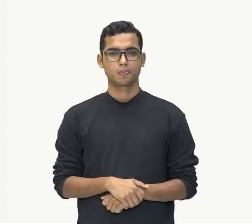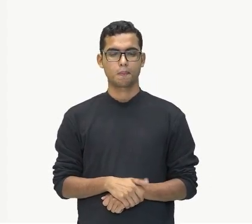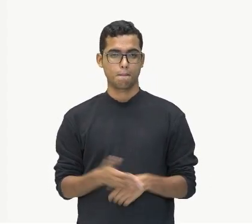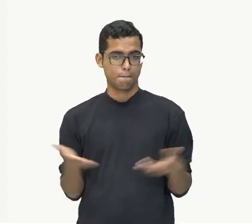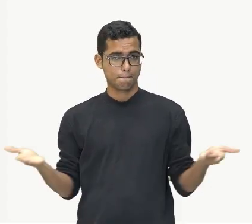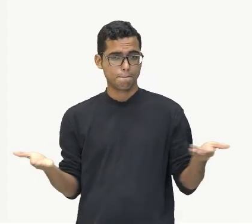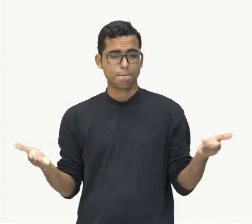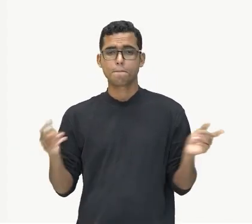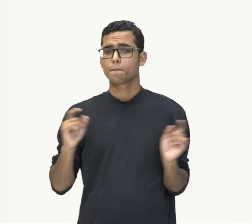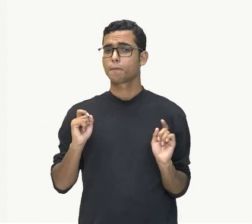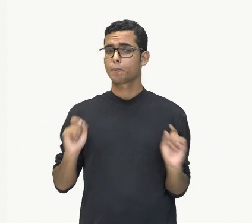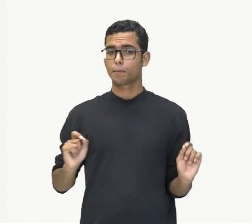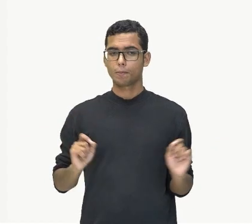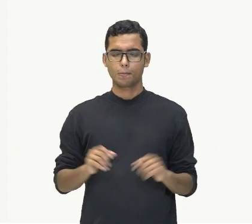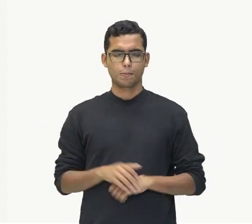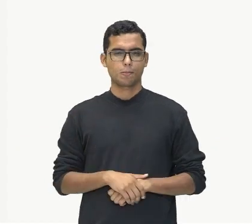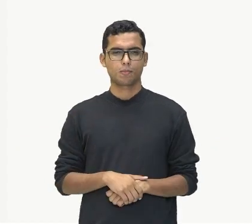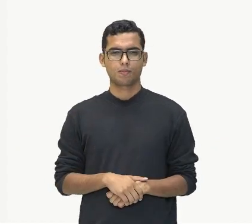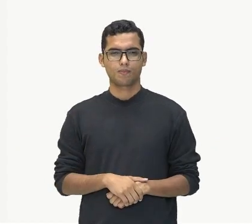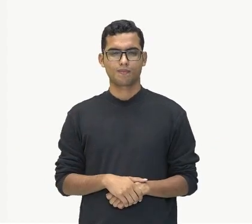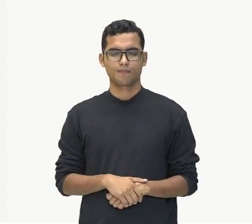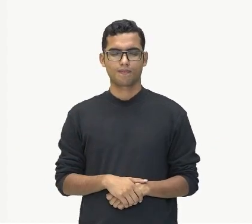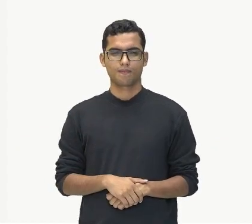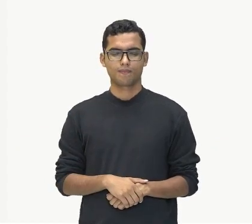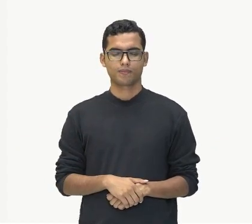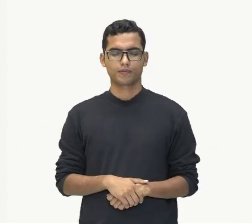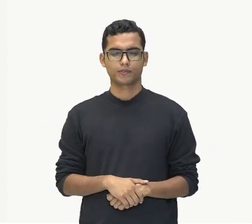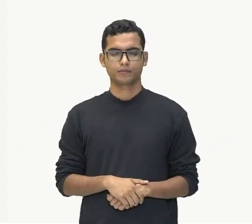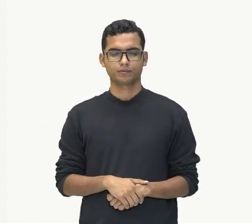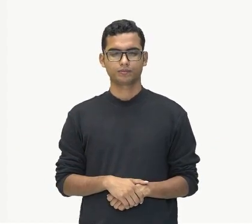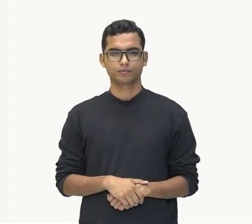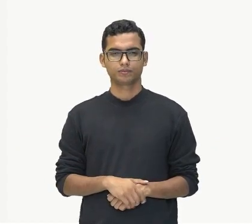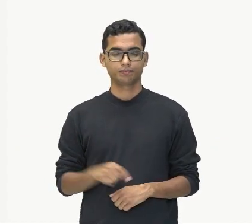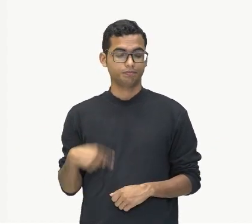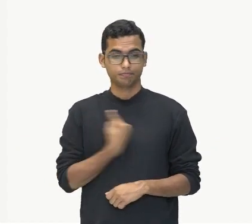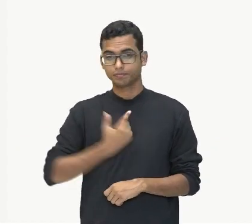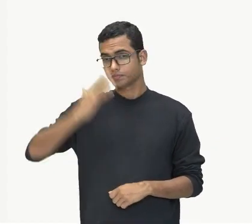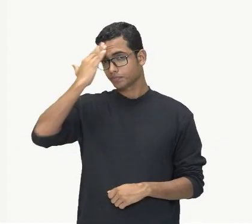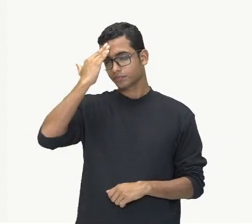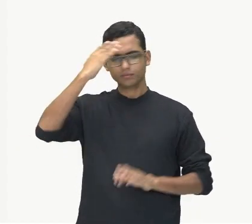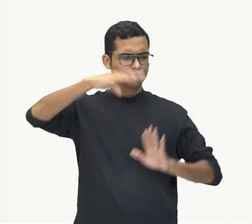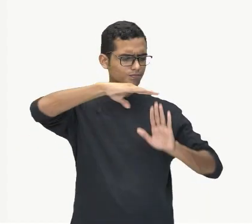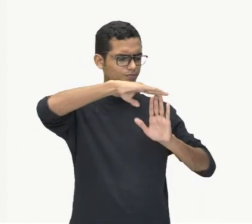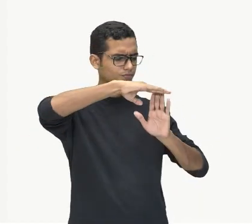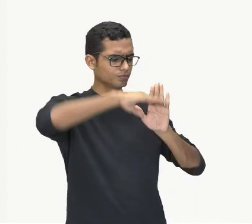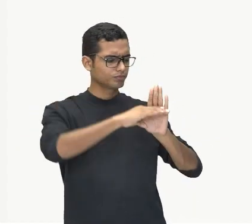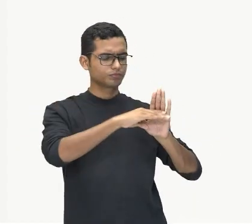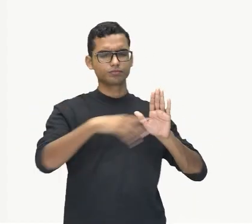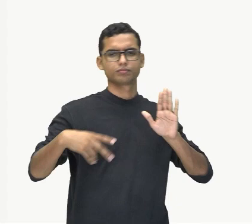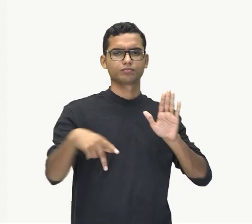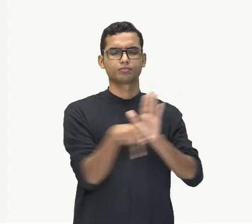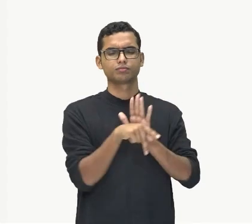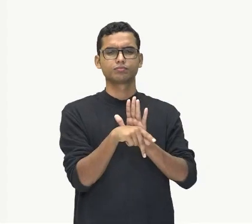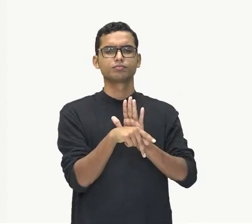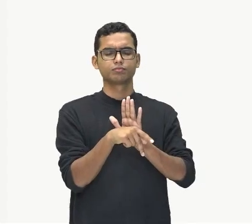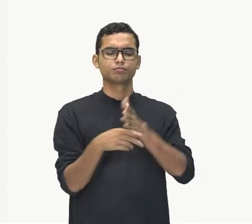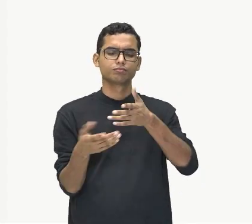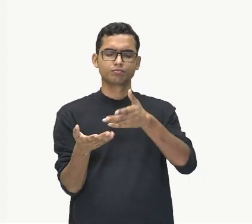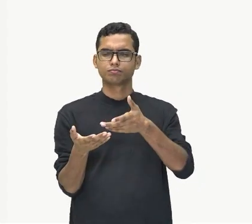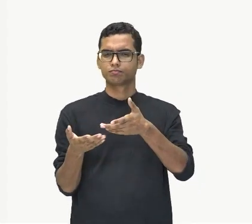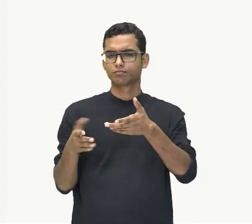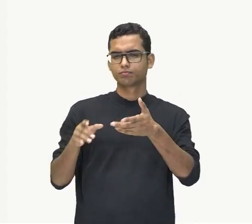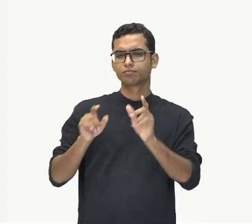Agora, nós vamos conhecer a classificação das bases, tá bom?